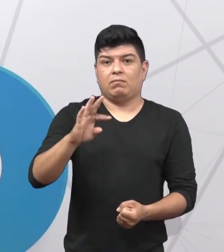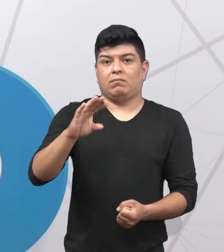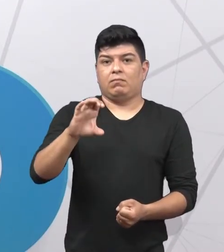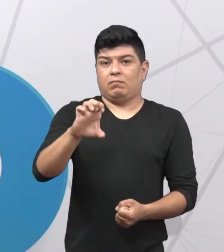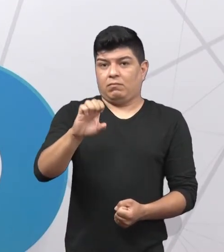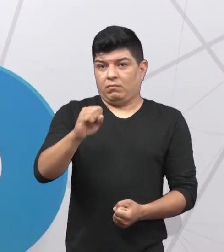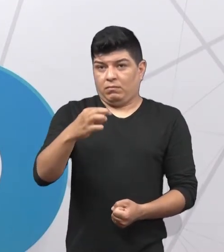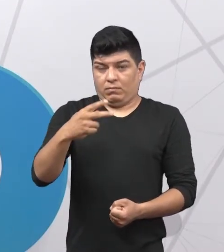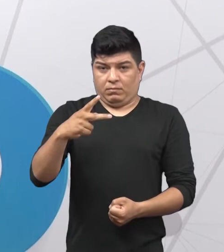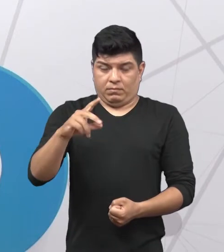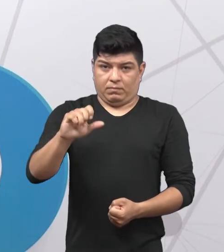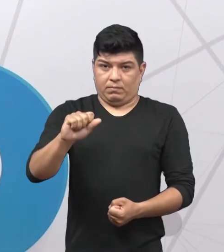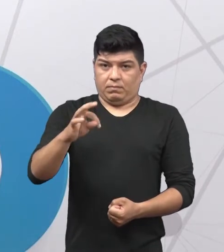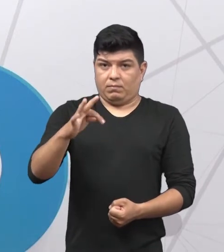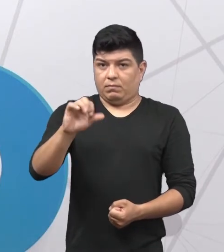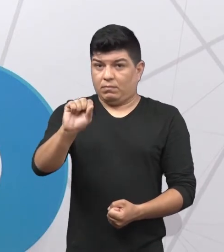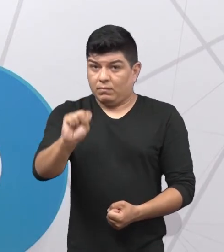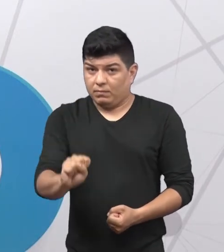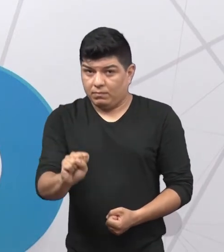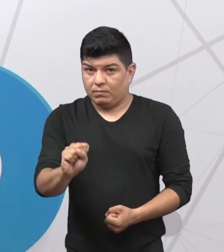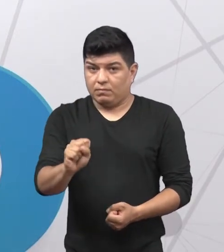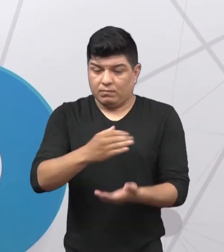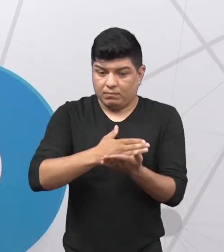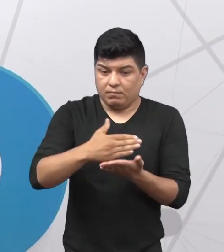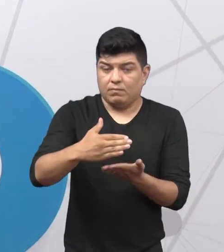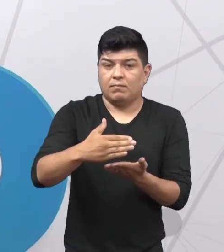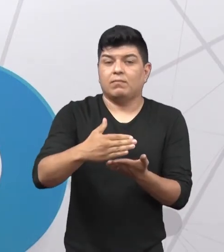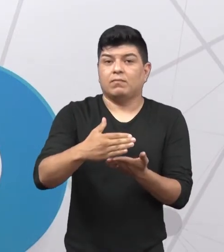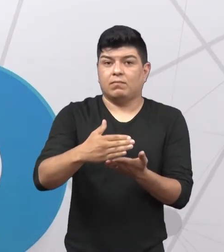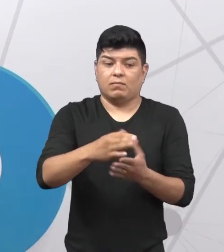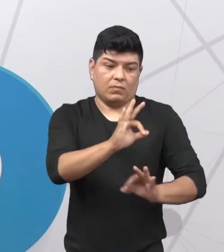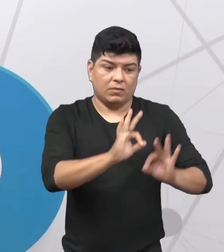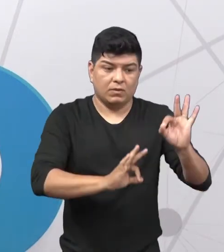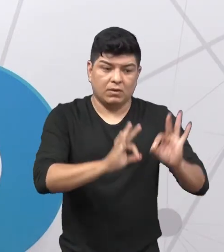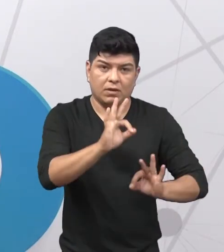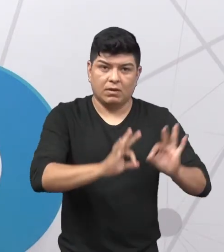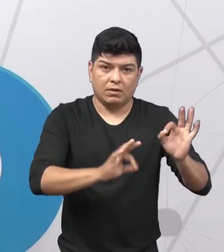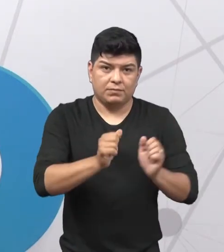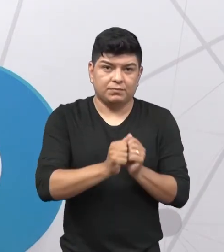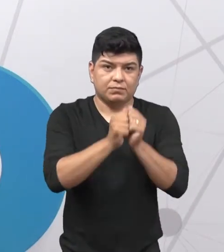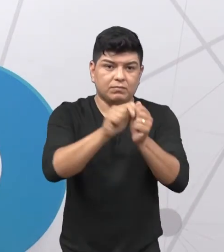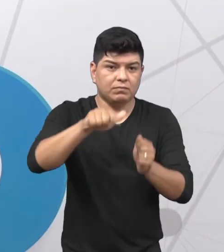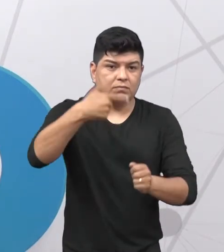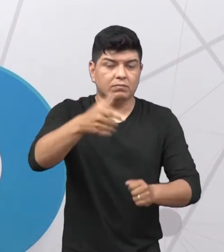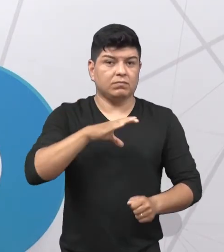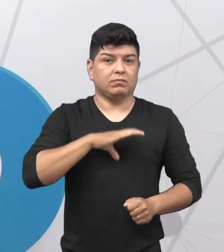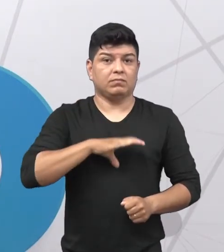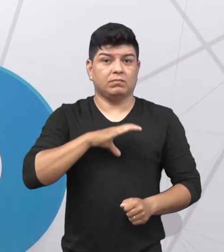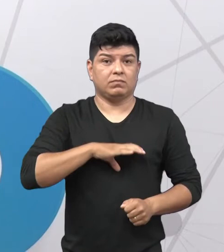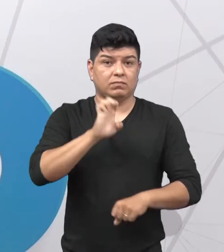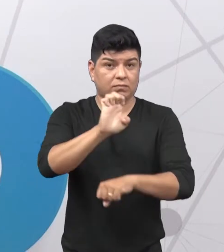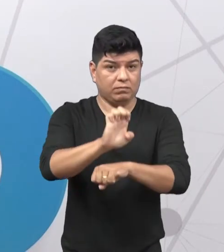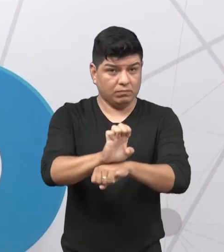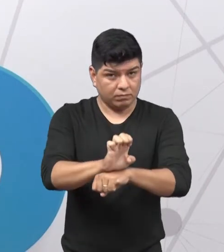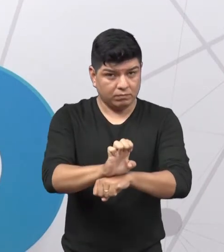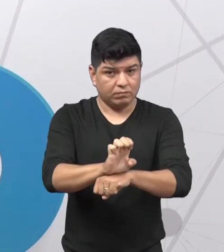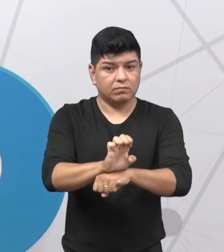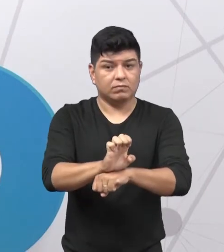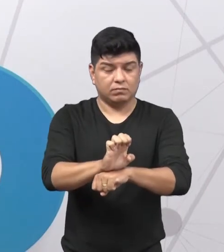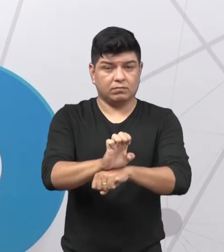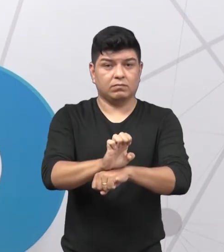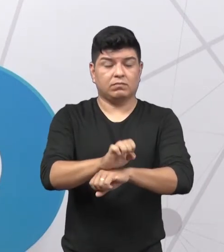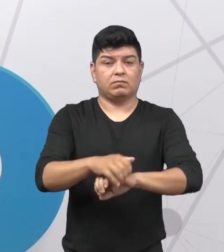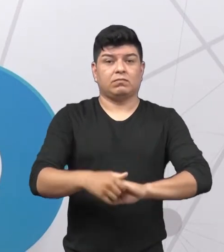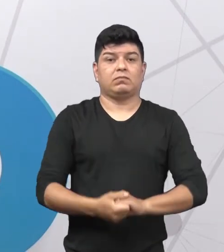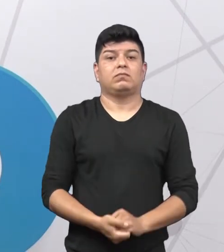aí, os espartanos começaram a organizar, juntamente com as outras cidades-estado,